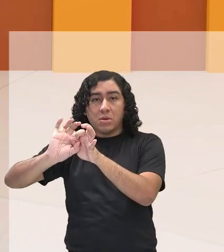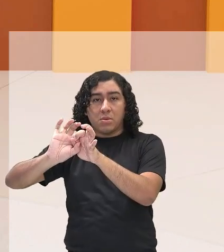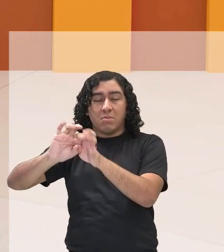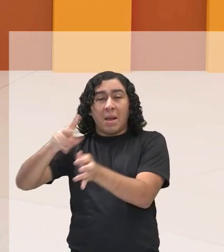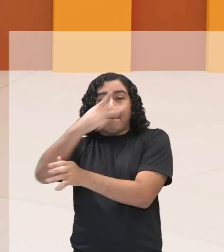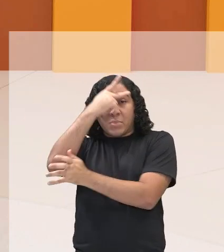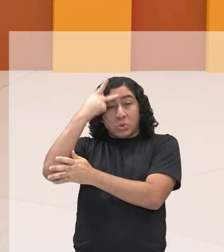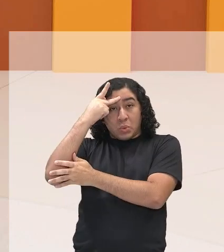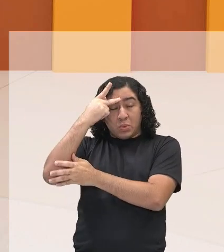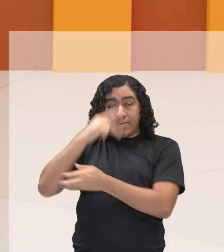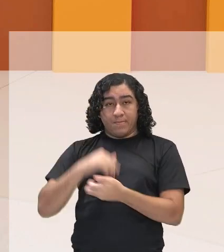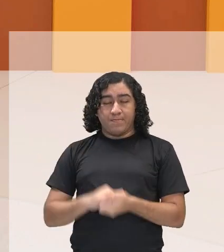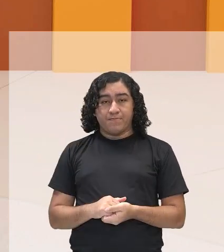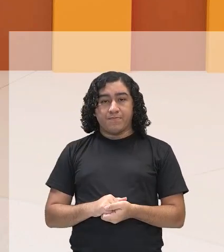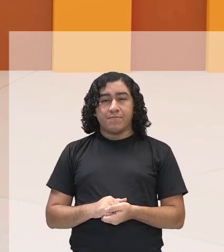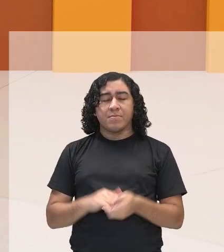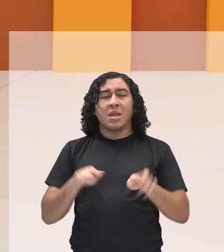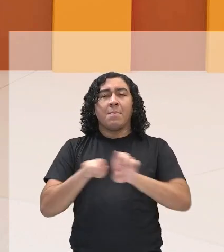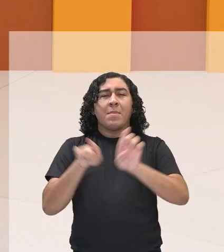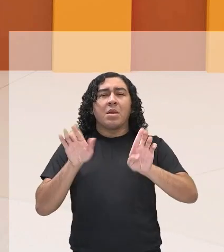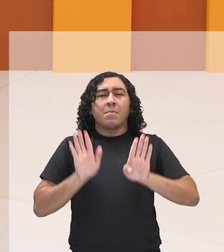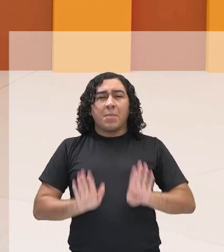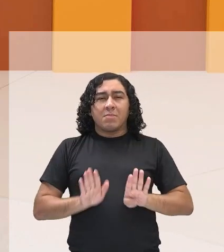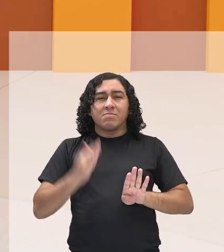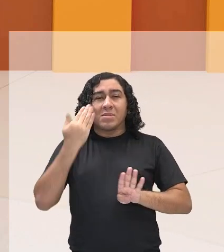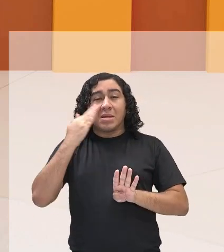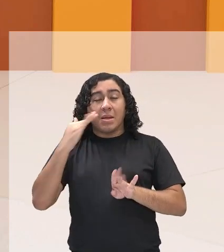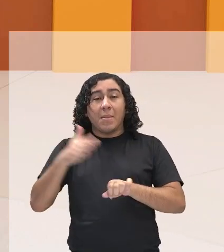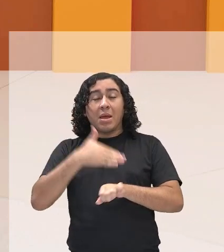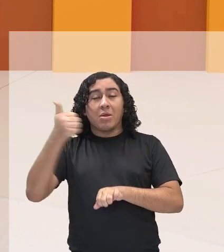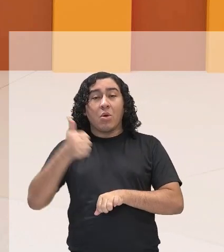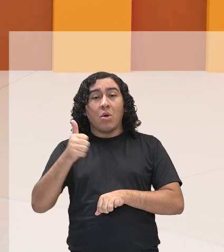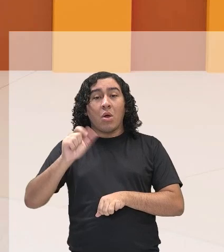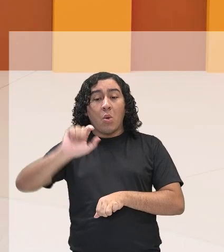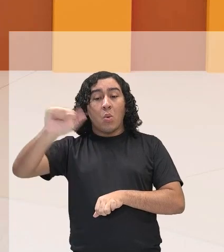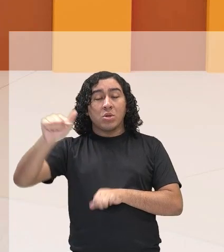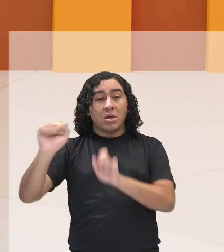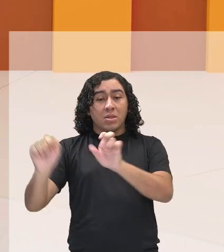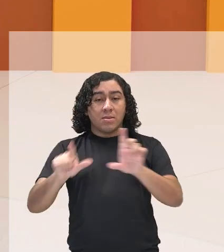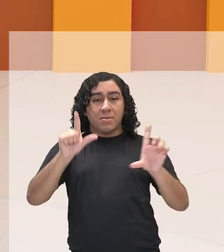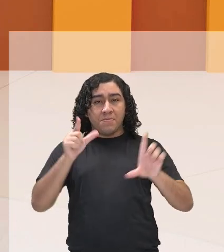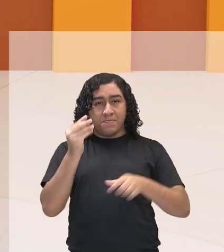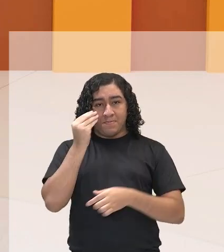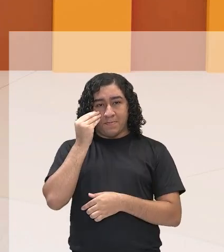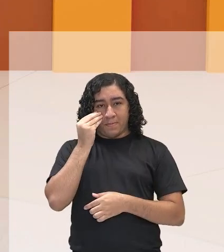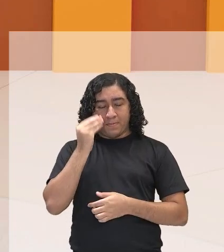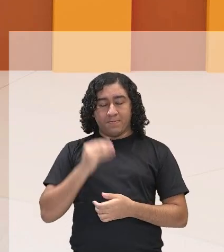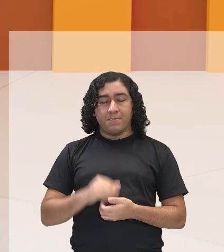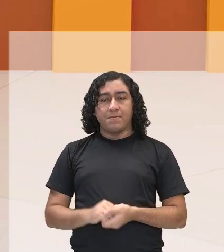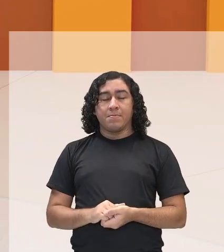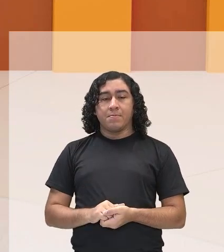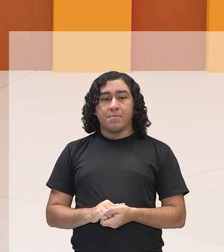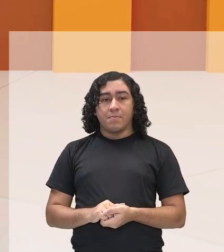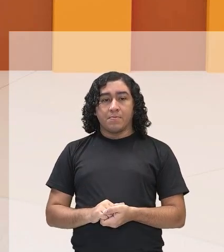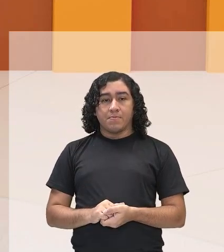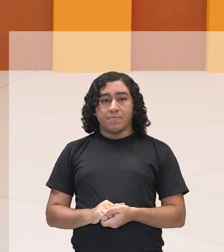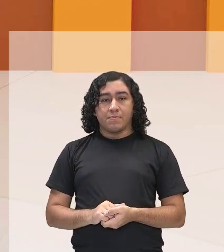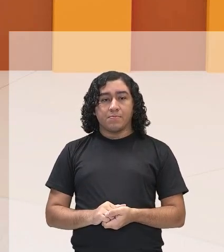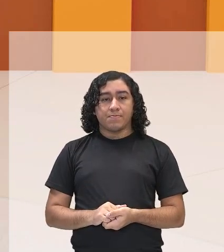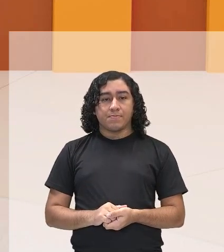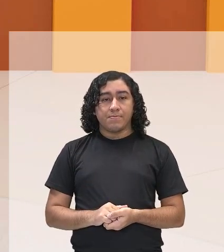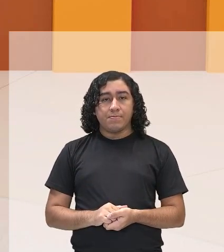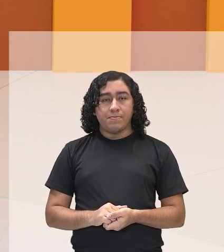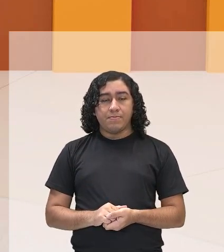Tá bom? Mas a gente vai entender melhor vendo as próximas cartelas aí, ó. O ato de